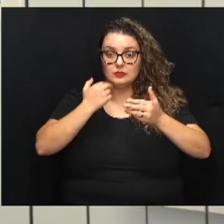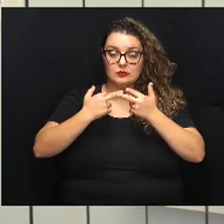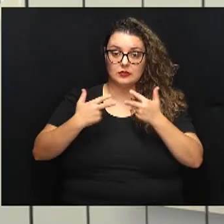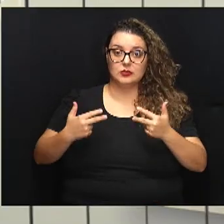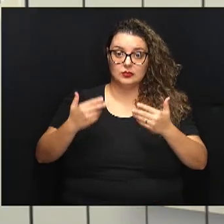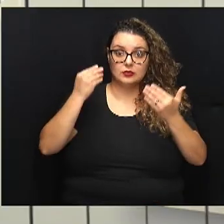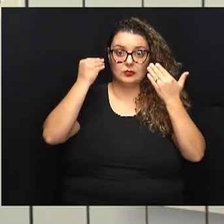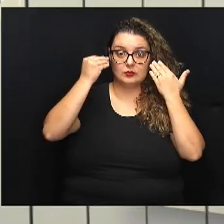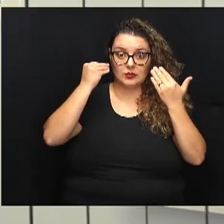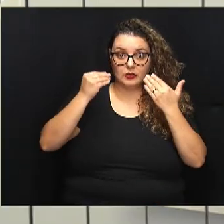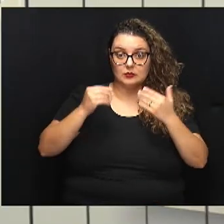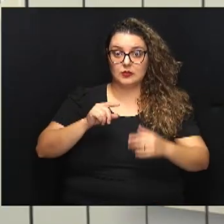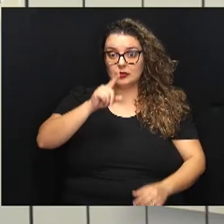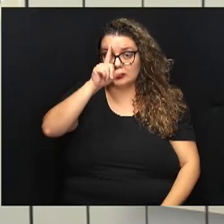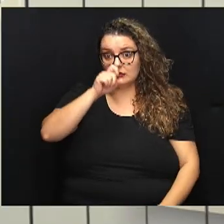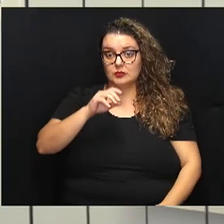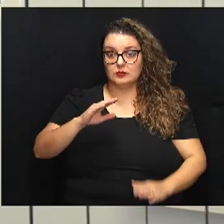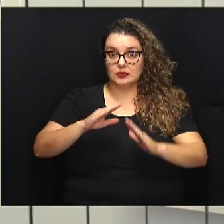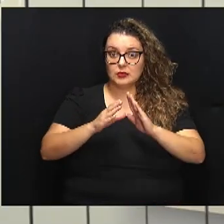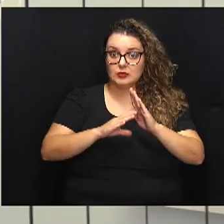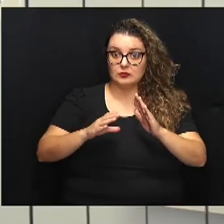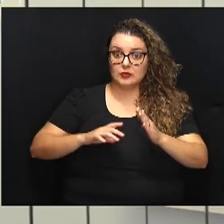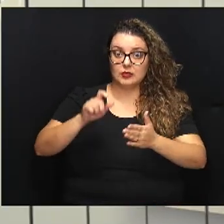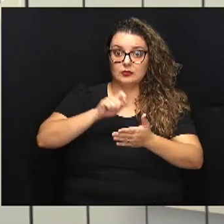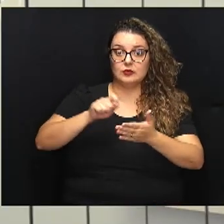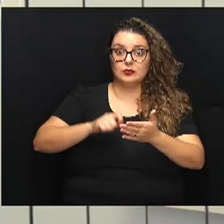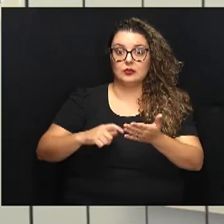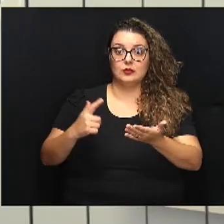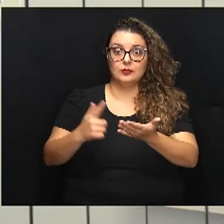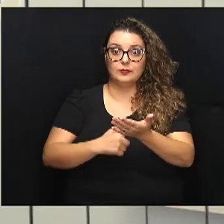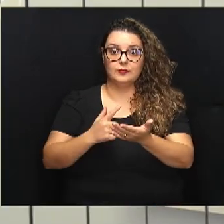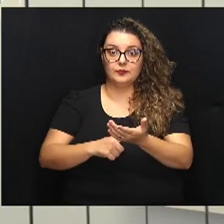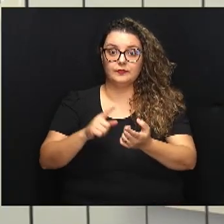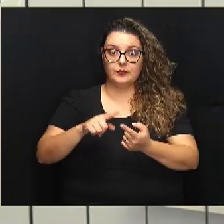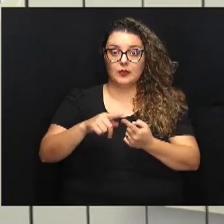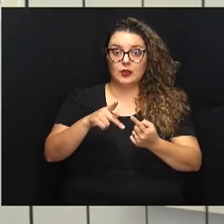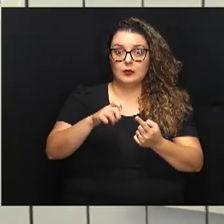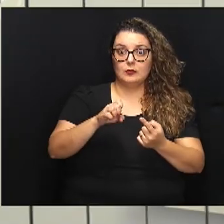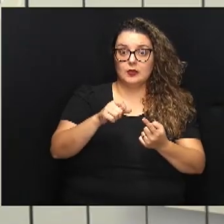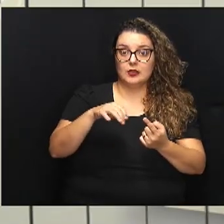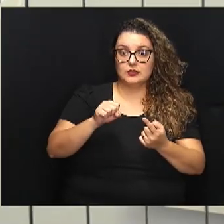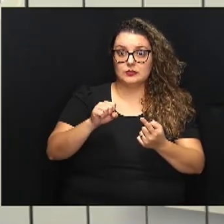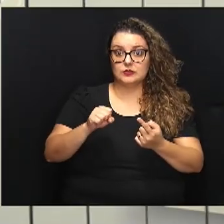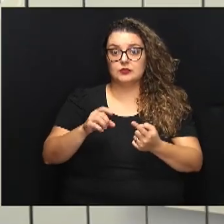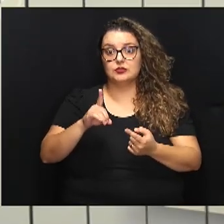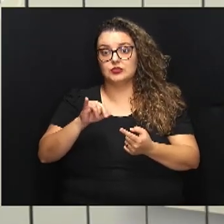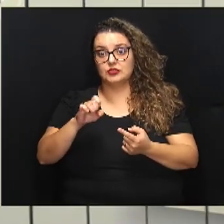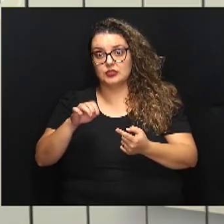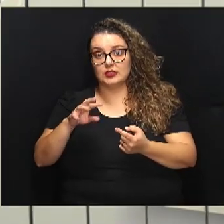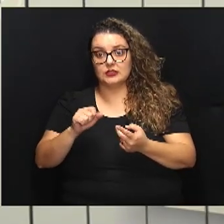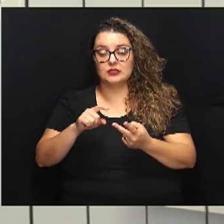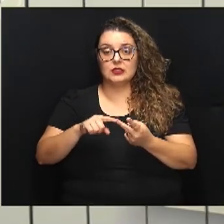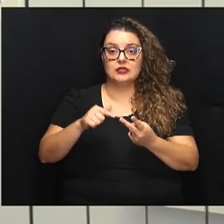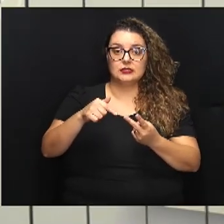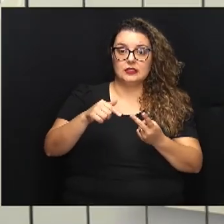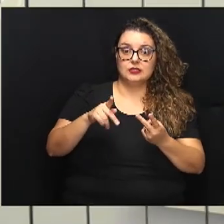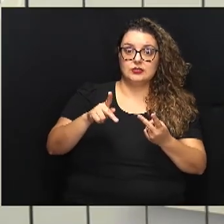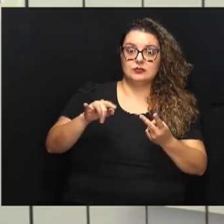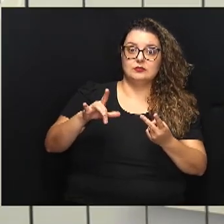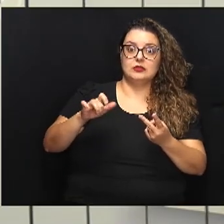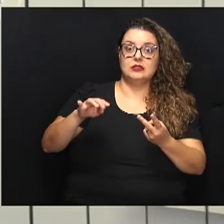Psiquiatria do Hospital das Clínicas, autora dos livros O Peso das Dietas, Os 7 Pilares da